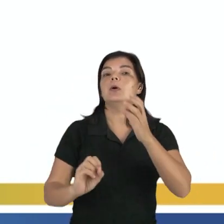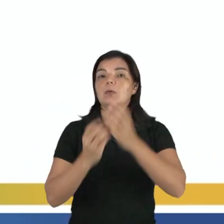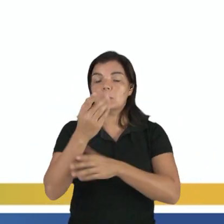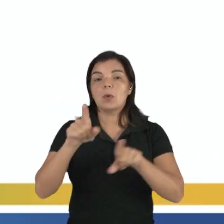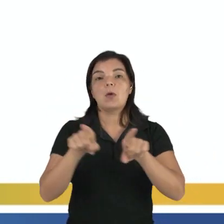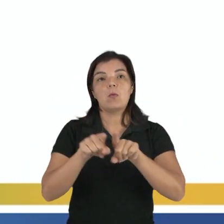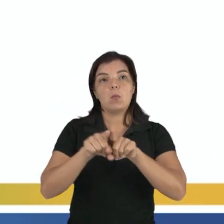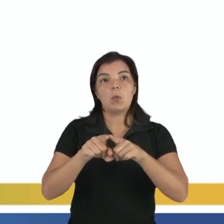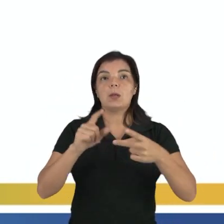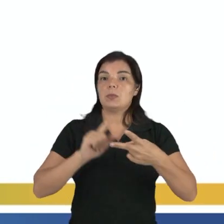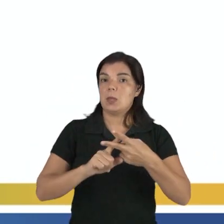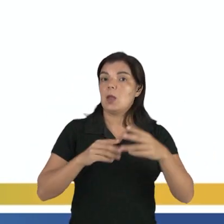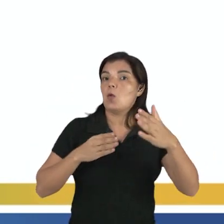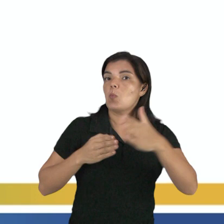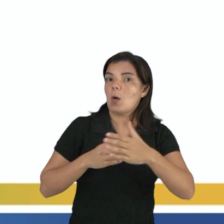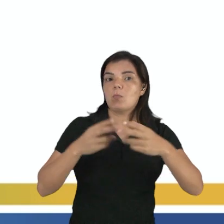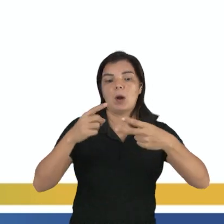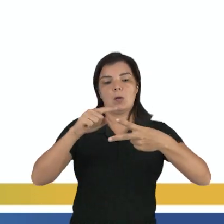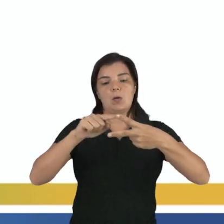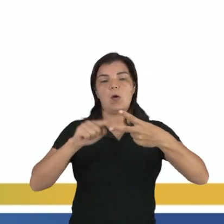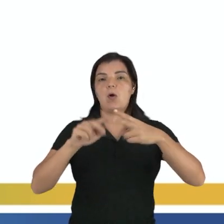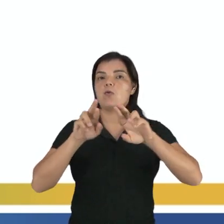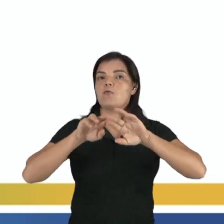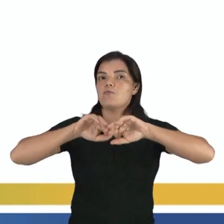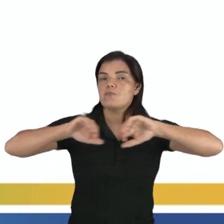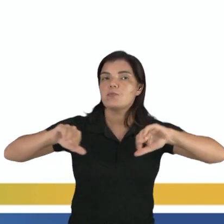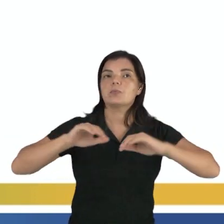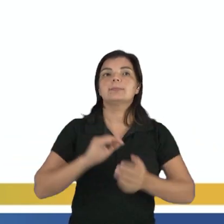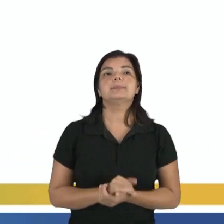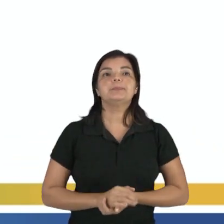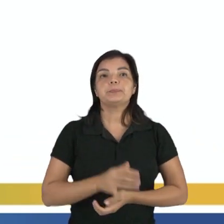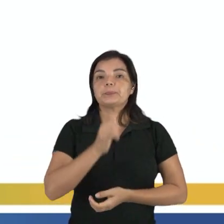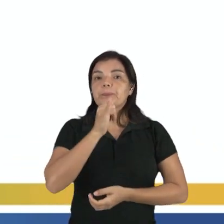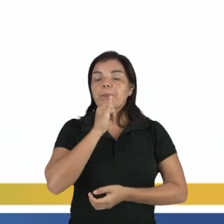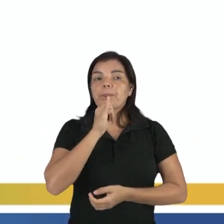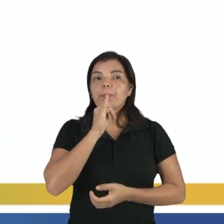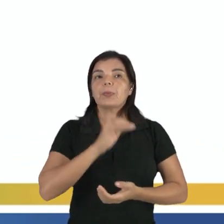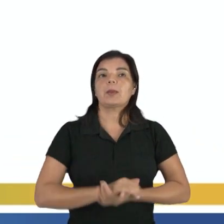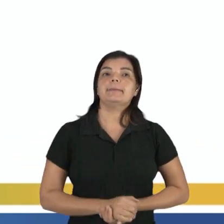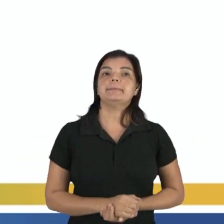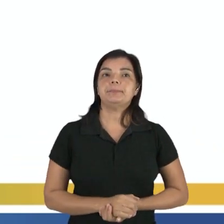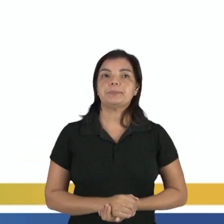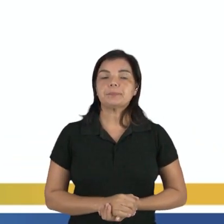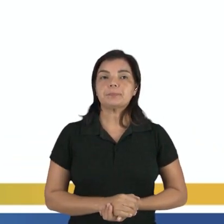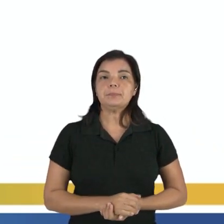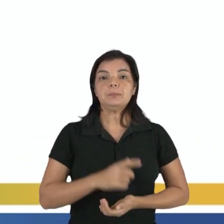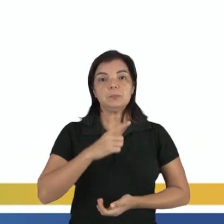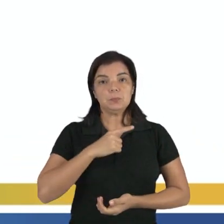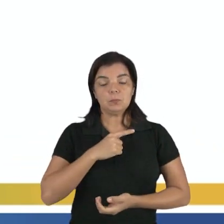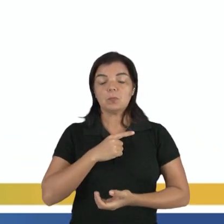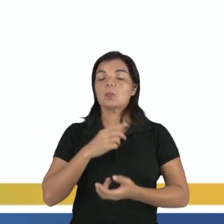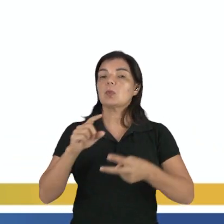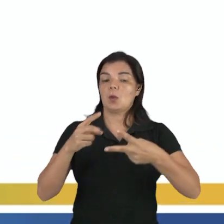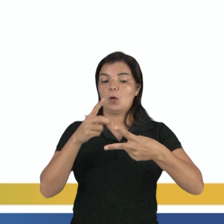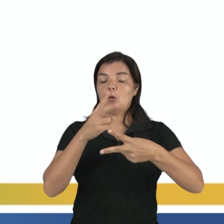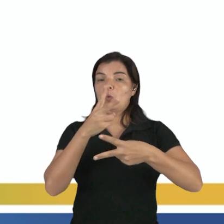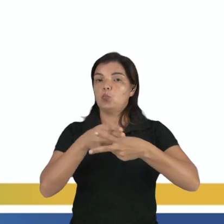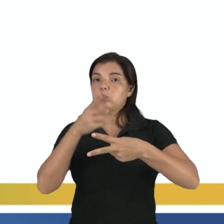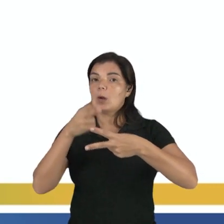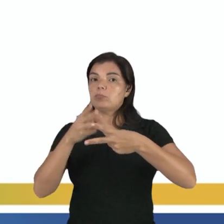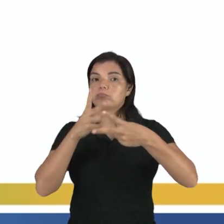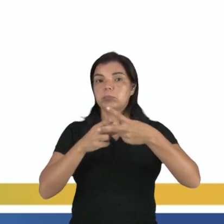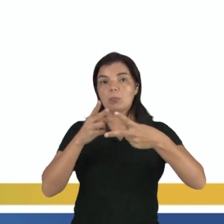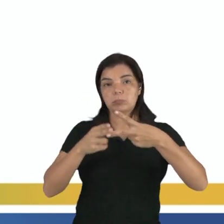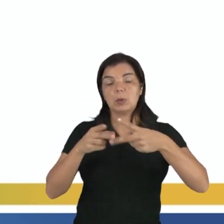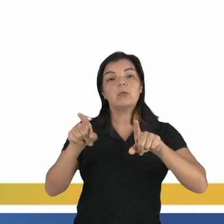vai é porque a ação vai sofrer uma divisão ok Aqui tem um exemplo disso tá de uma associação em